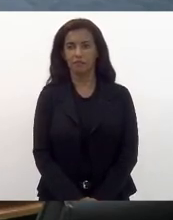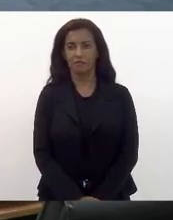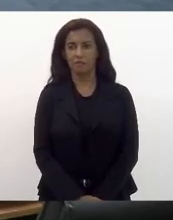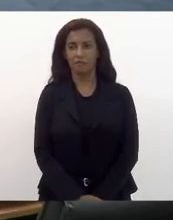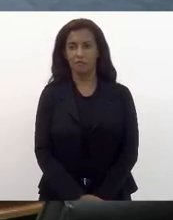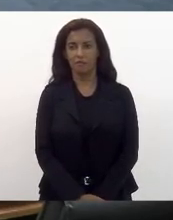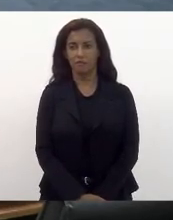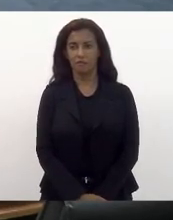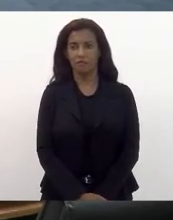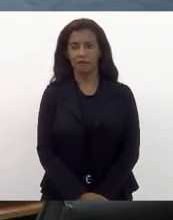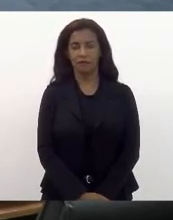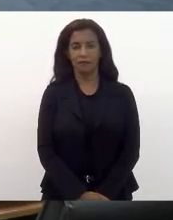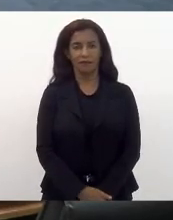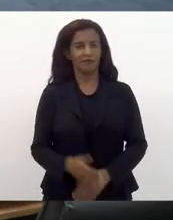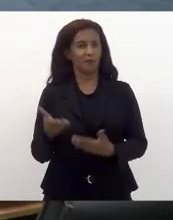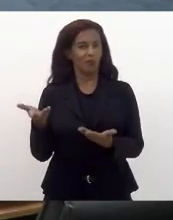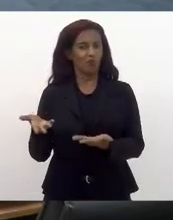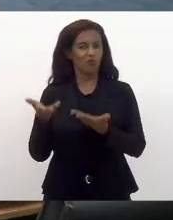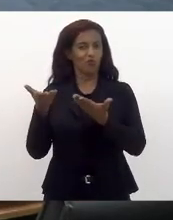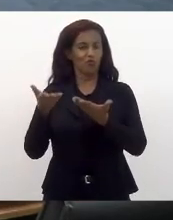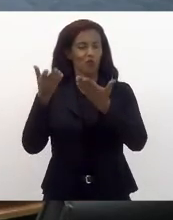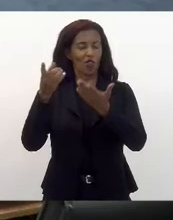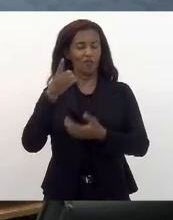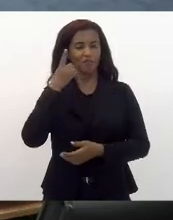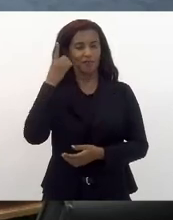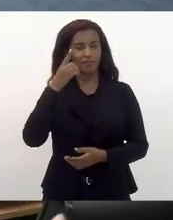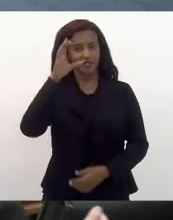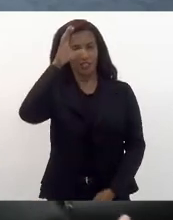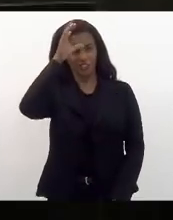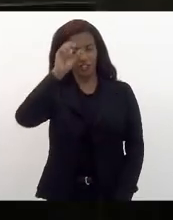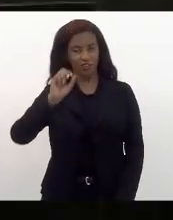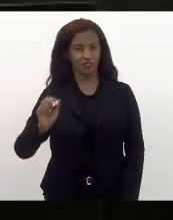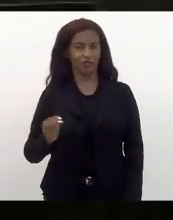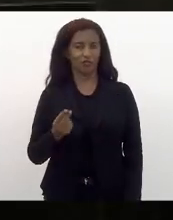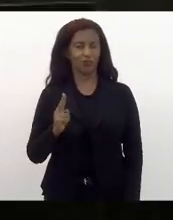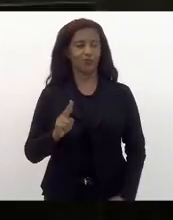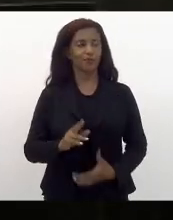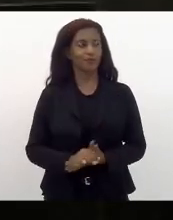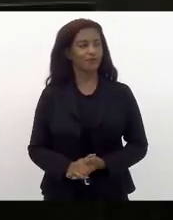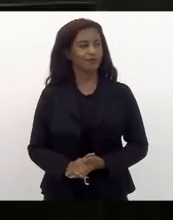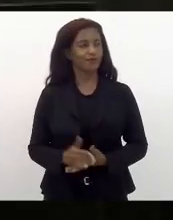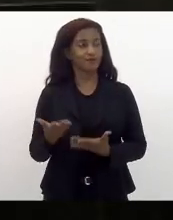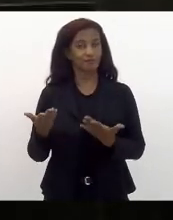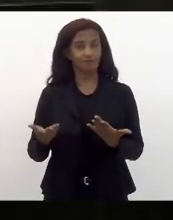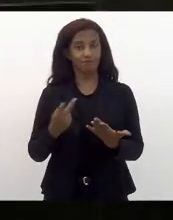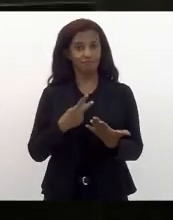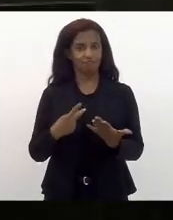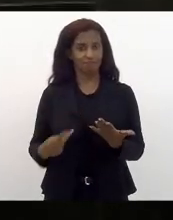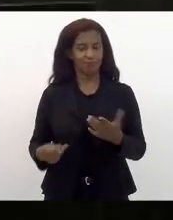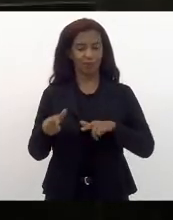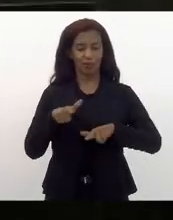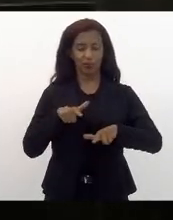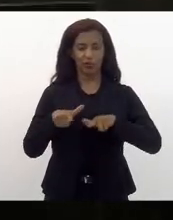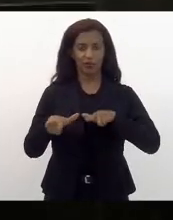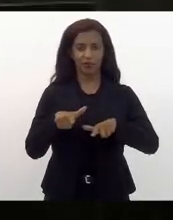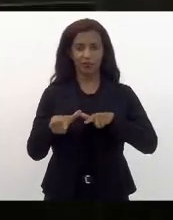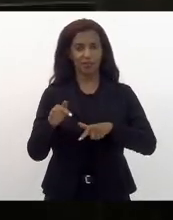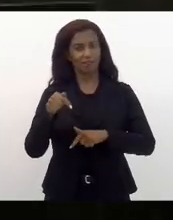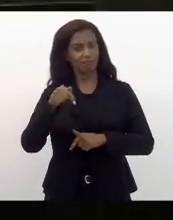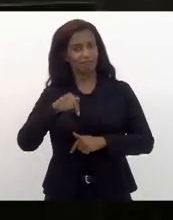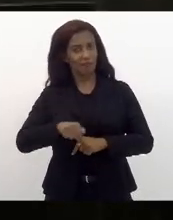a nobre deputada tia Ju que é Preside os trabalhos